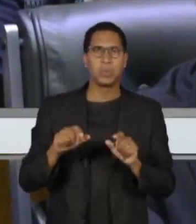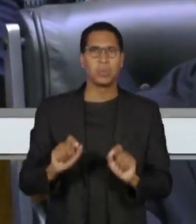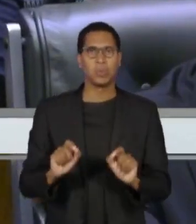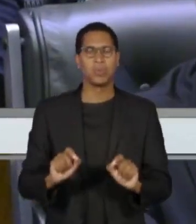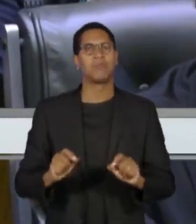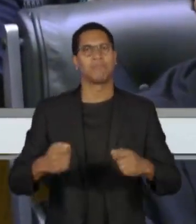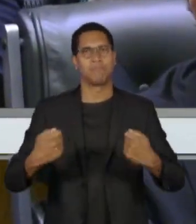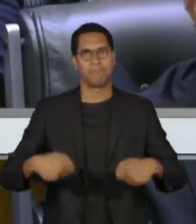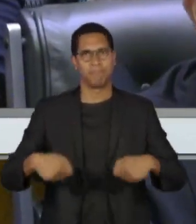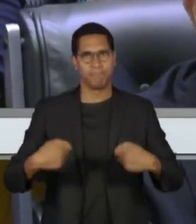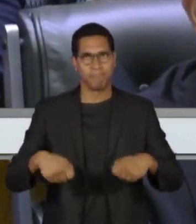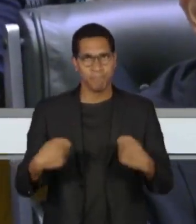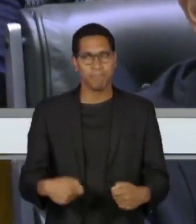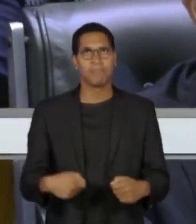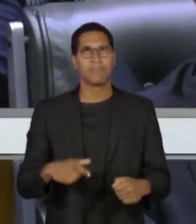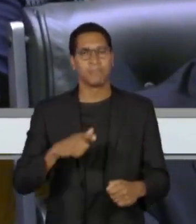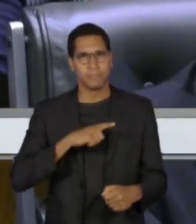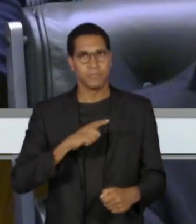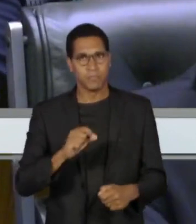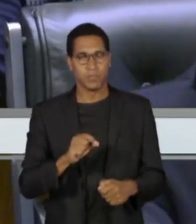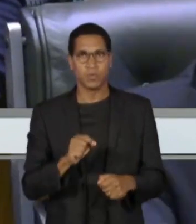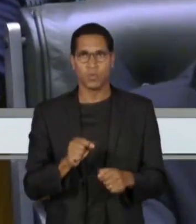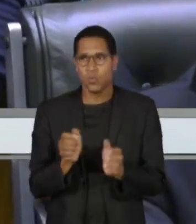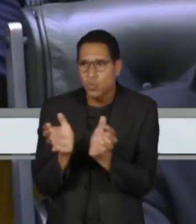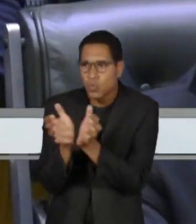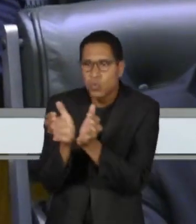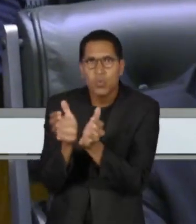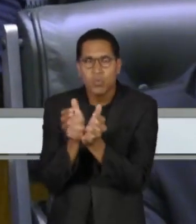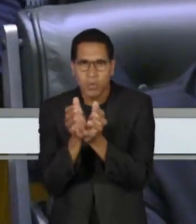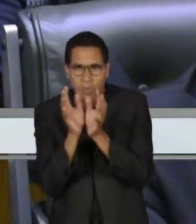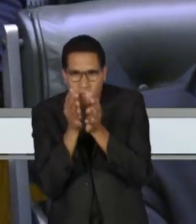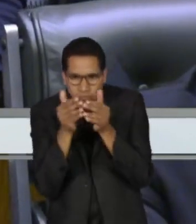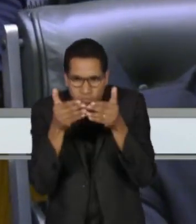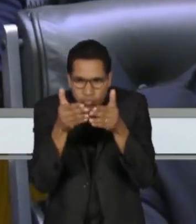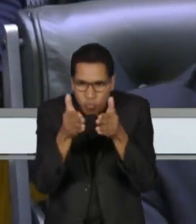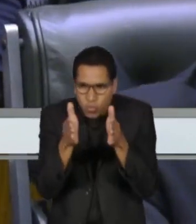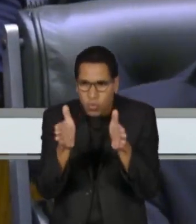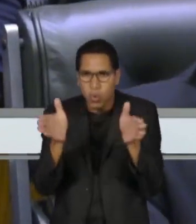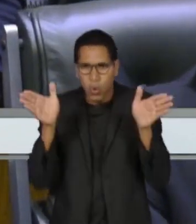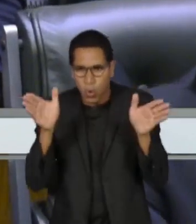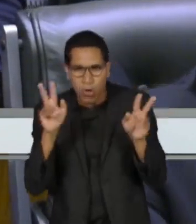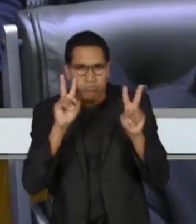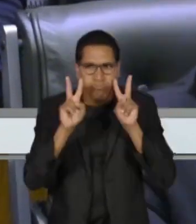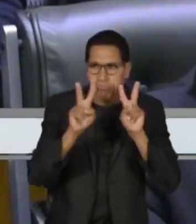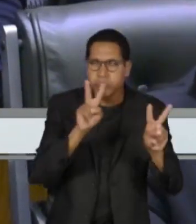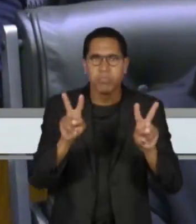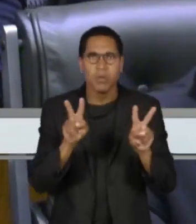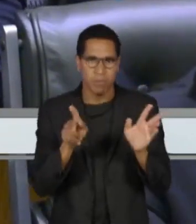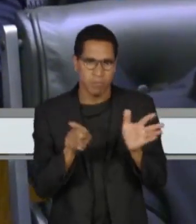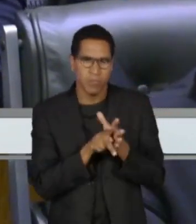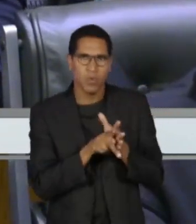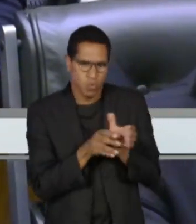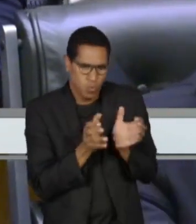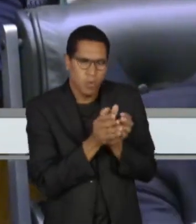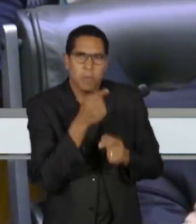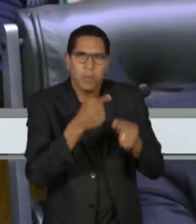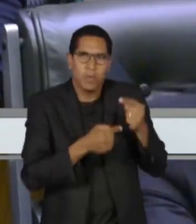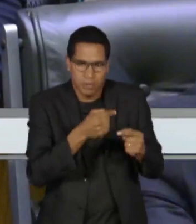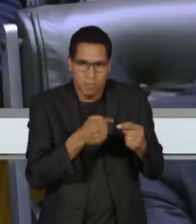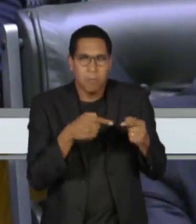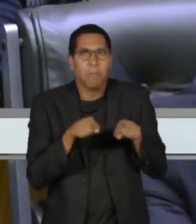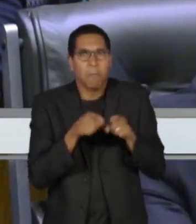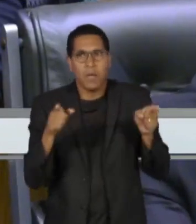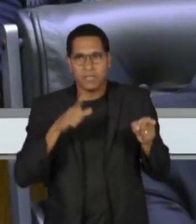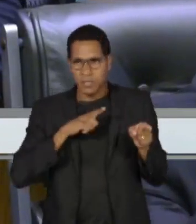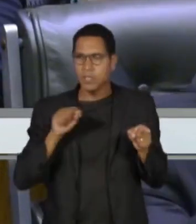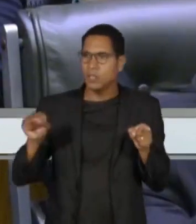que deveria ser candidato por uma frente mais ampla do que o campo político em que me formei, mantendo o firme compromisso com